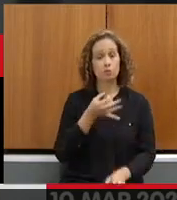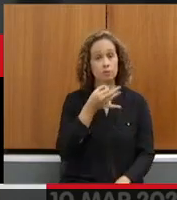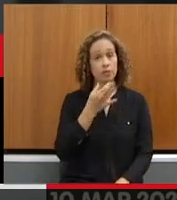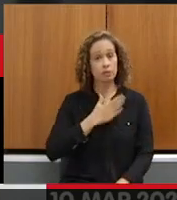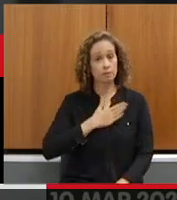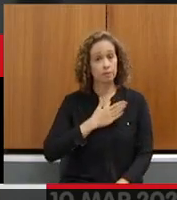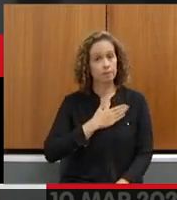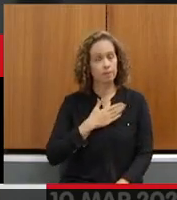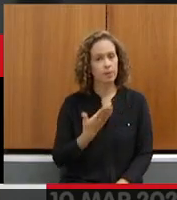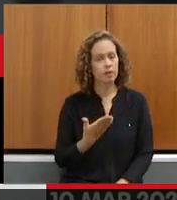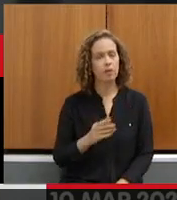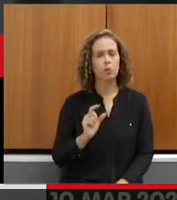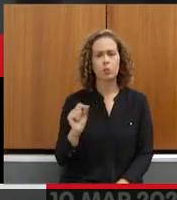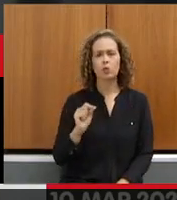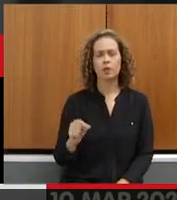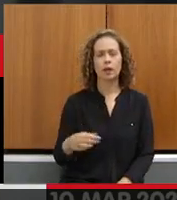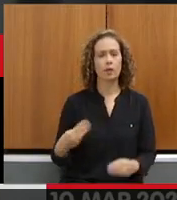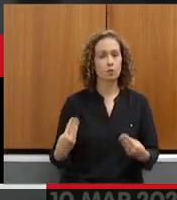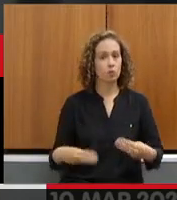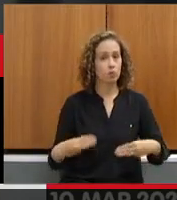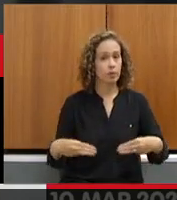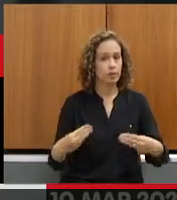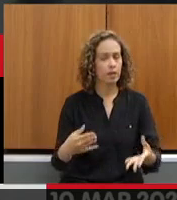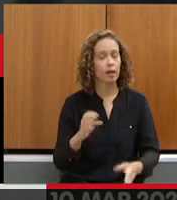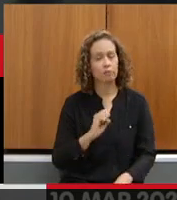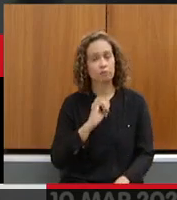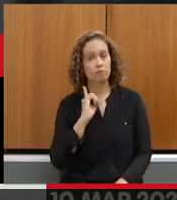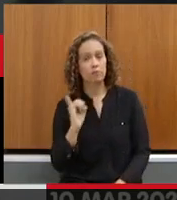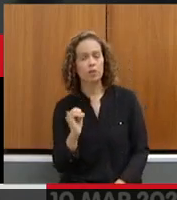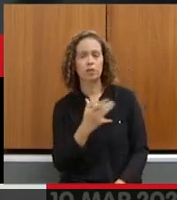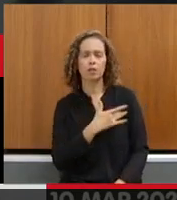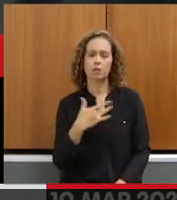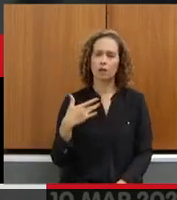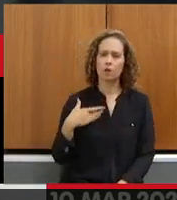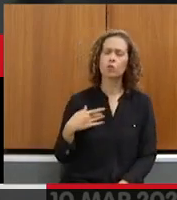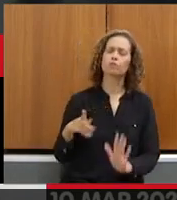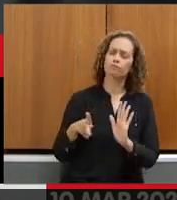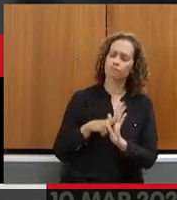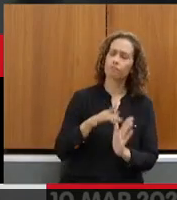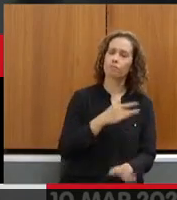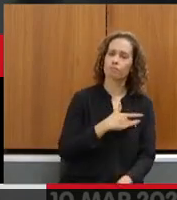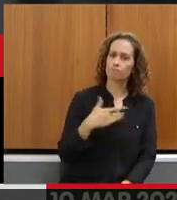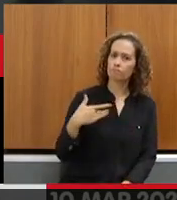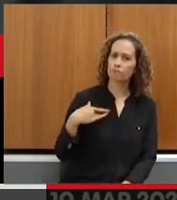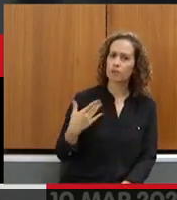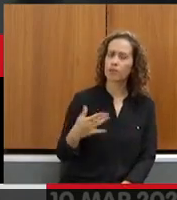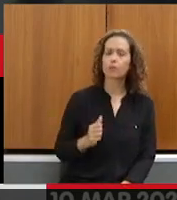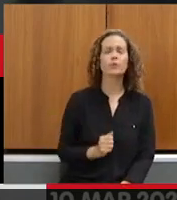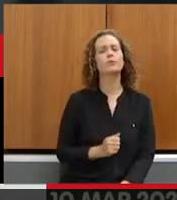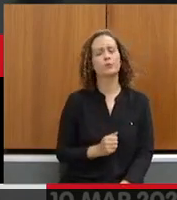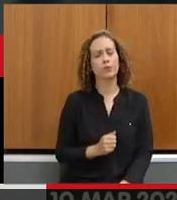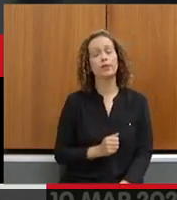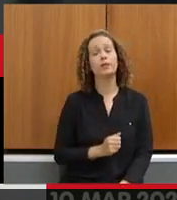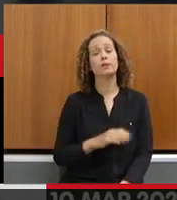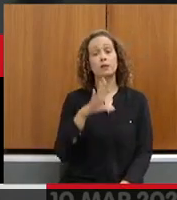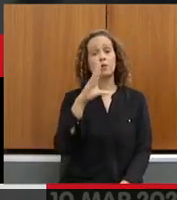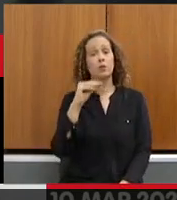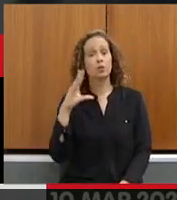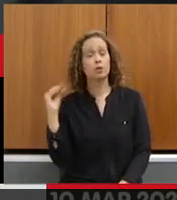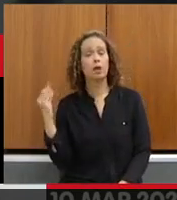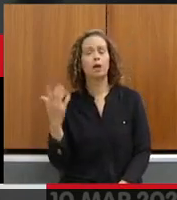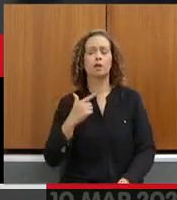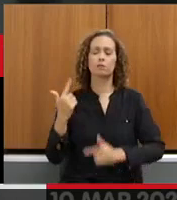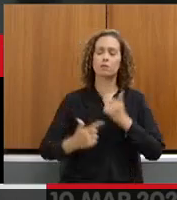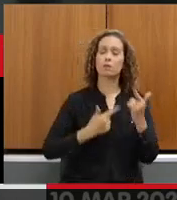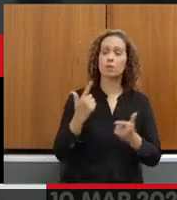existe lá o que vem do ministério para gente falar se alguém da saúde é da saúde a gente também não pode negar que funcionaram que esteve duas a